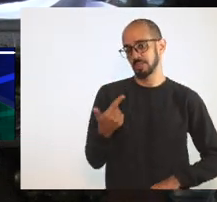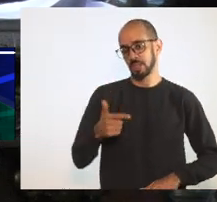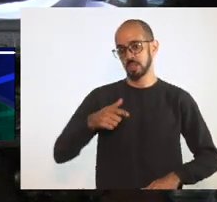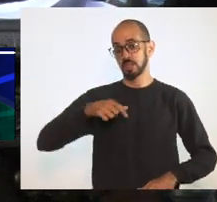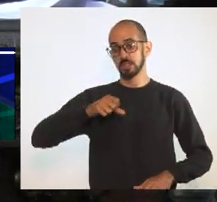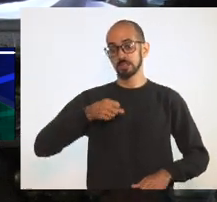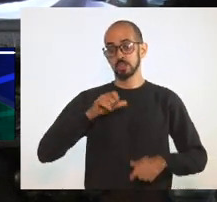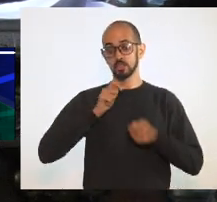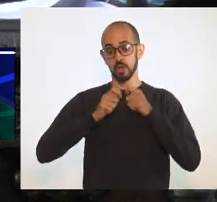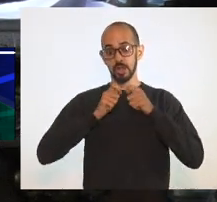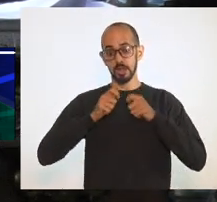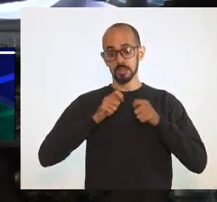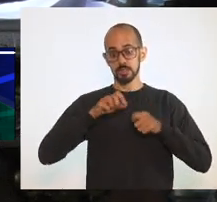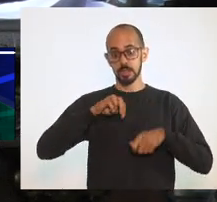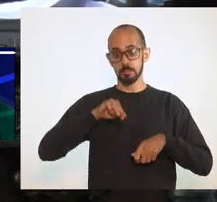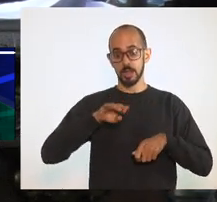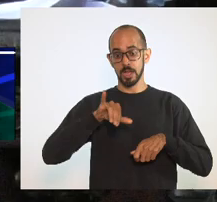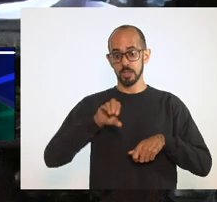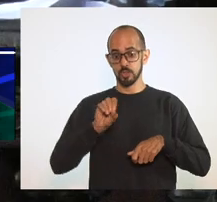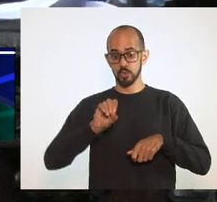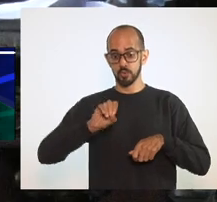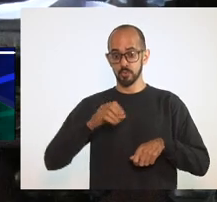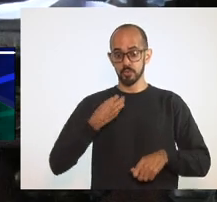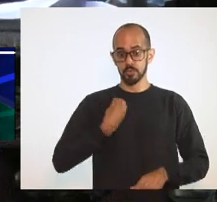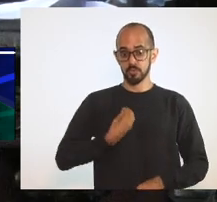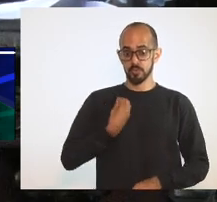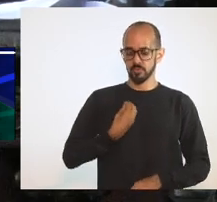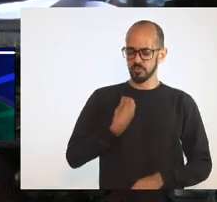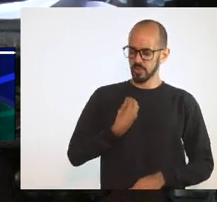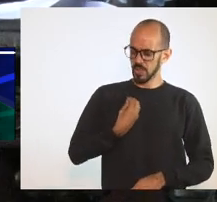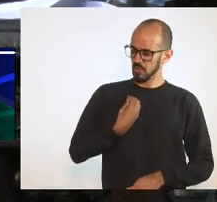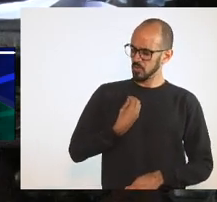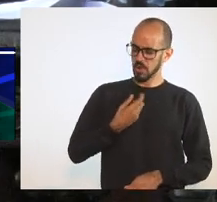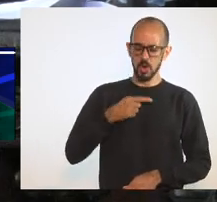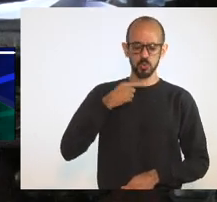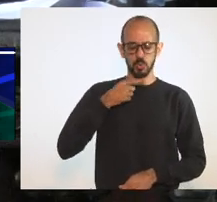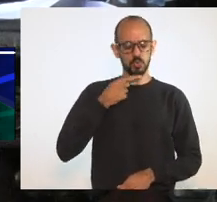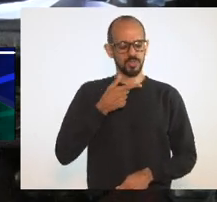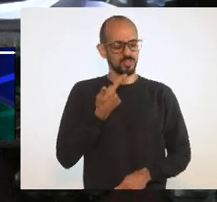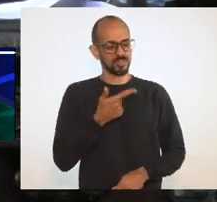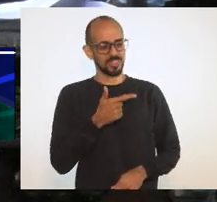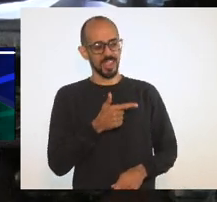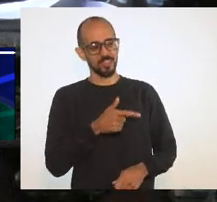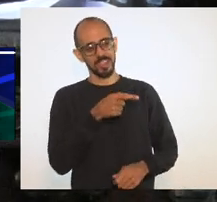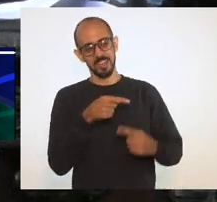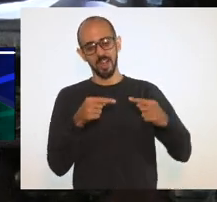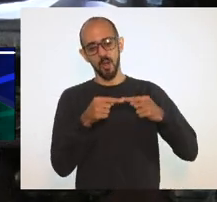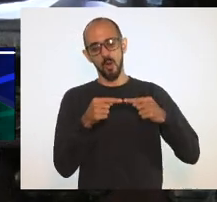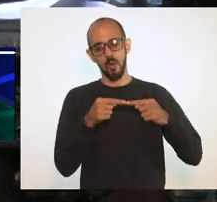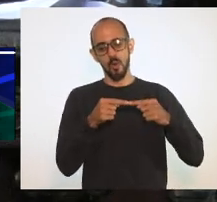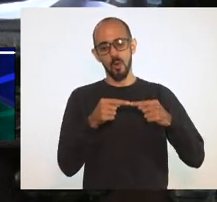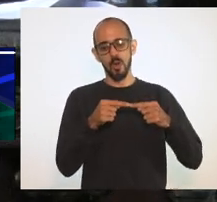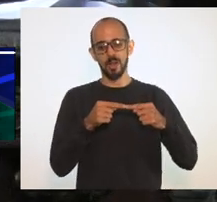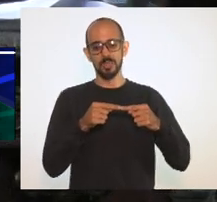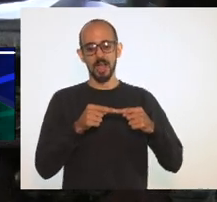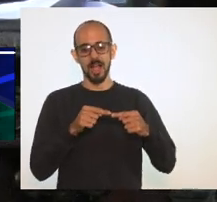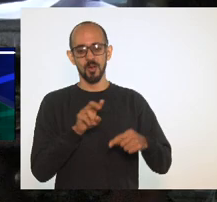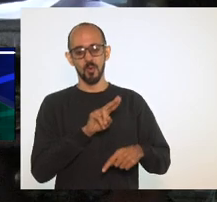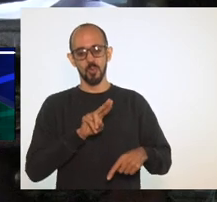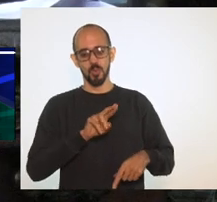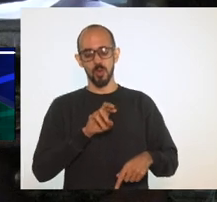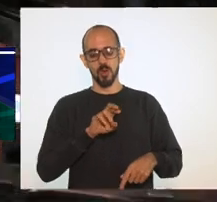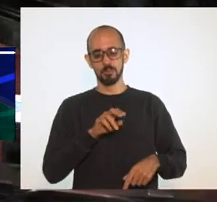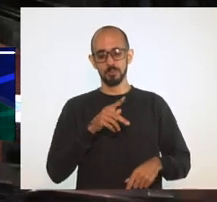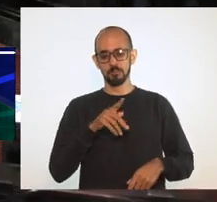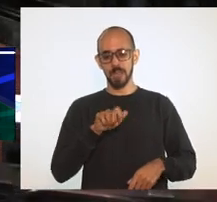vivo, eu não tenho dúvida que ele concordaria de dar o nome ao estádio Rei Pelé. Deputado Márcio